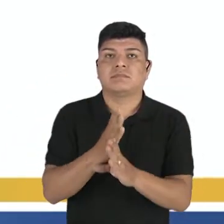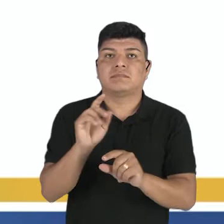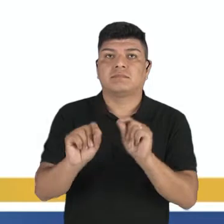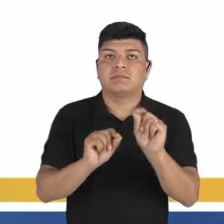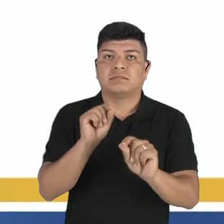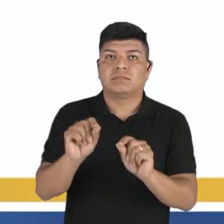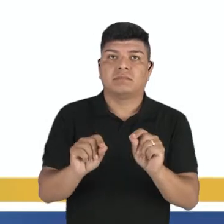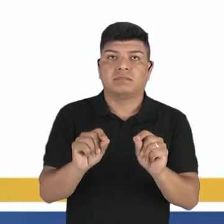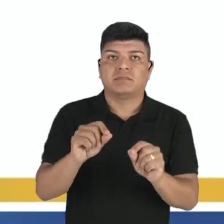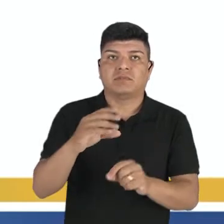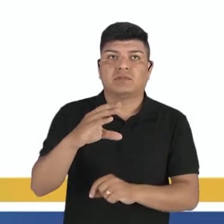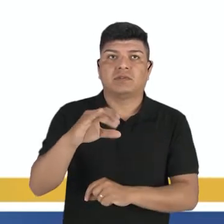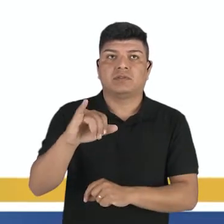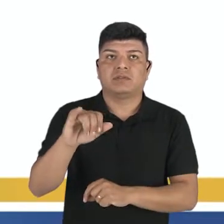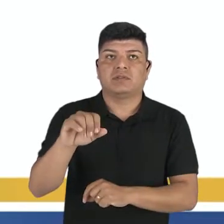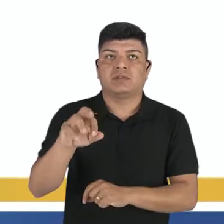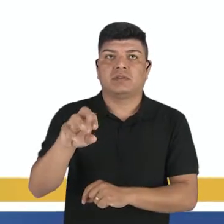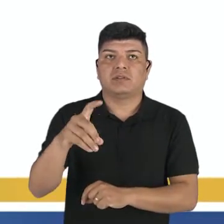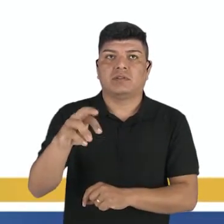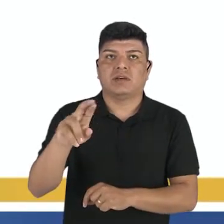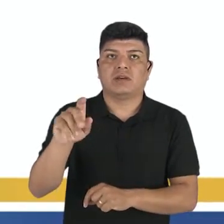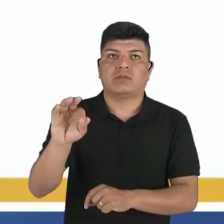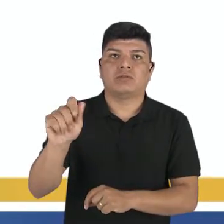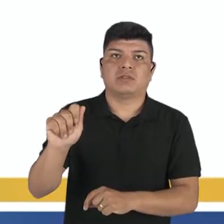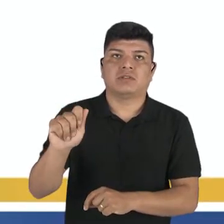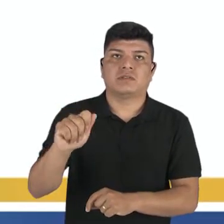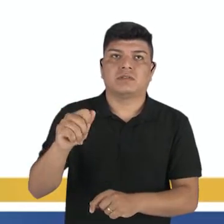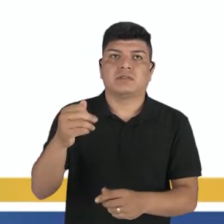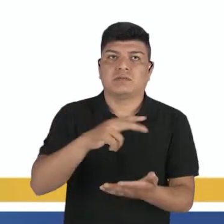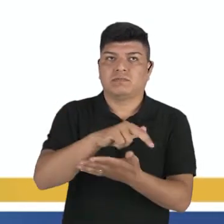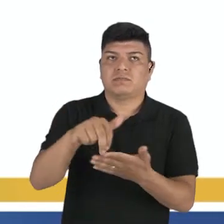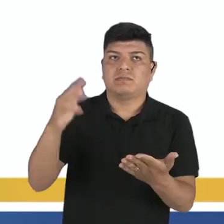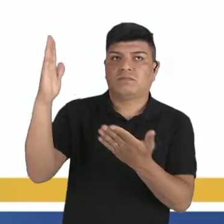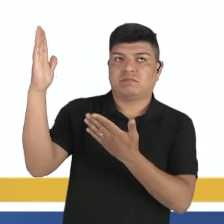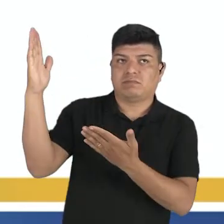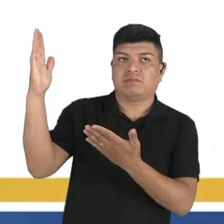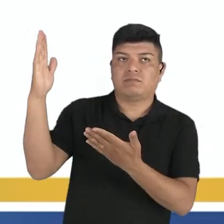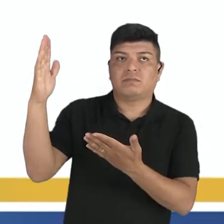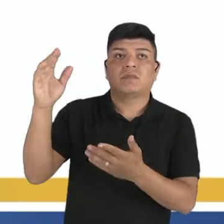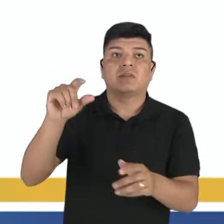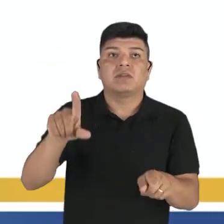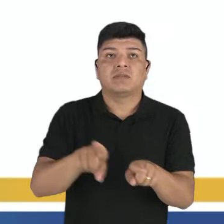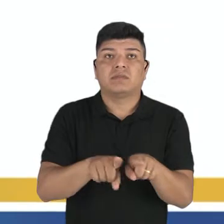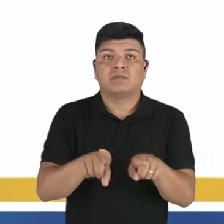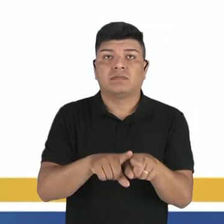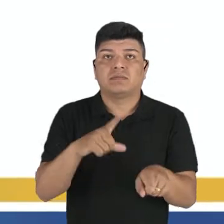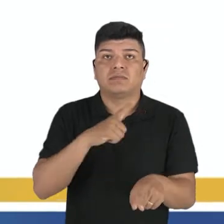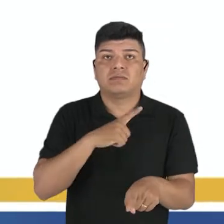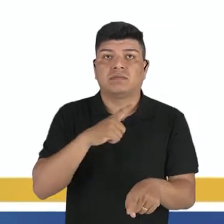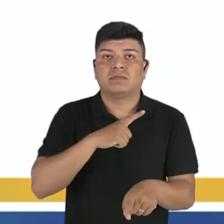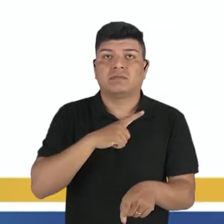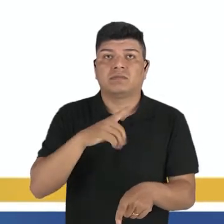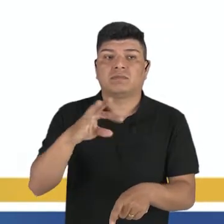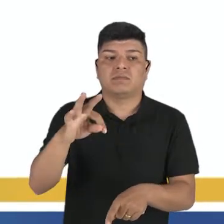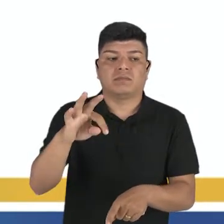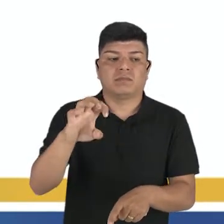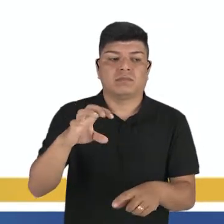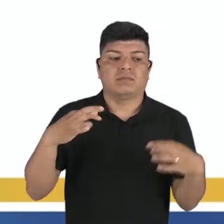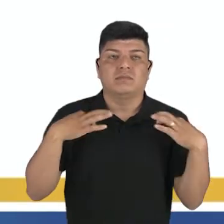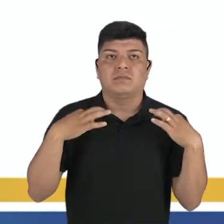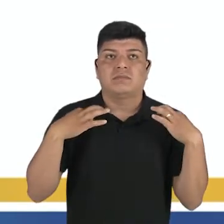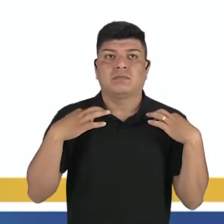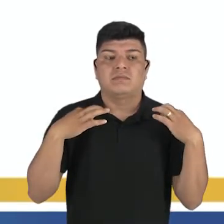pela indústria siderúrgica, a metalúrgicas e petroquímicas. E também eles têm lá a indústria têxteis,